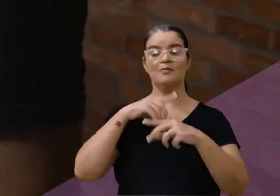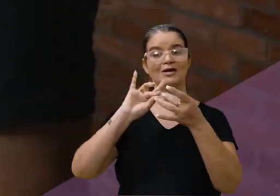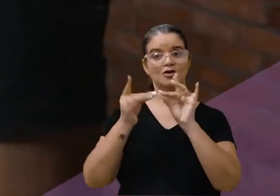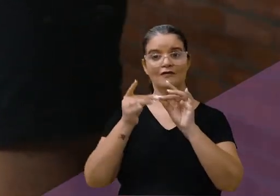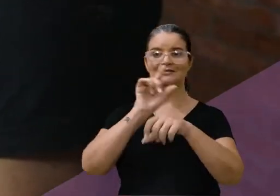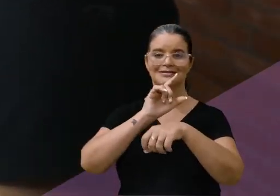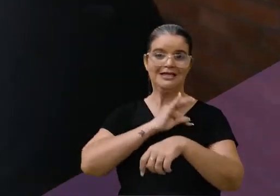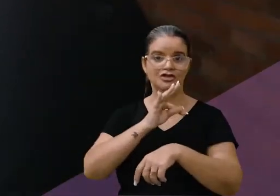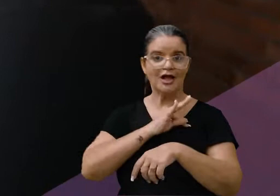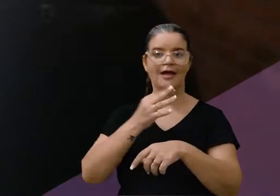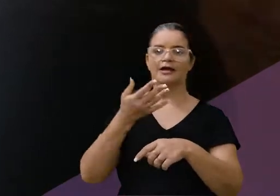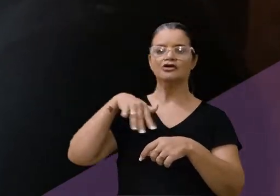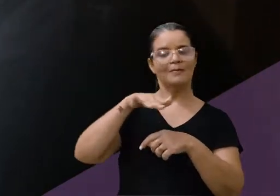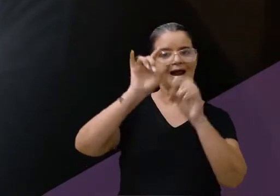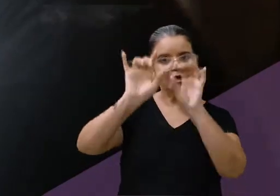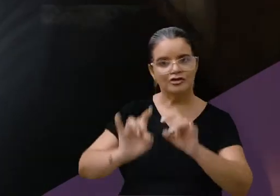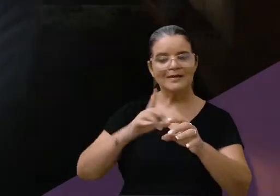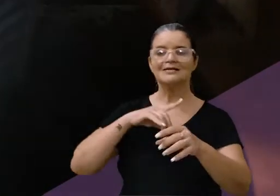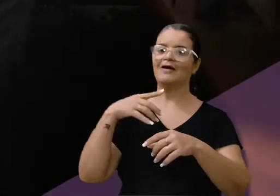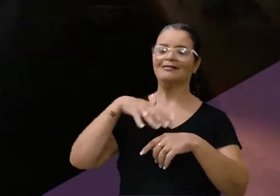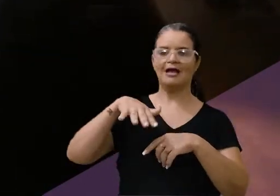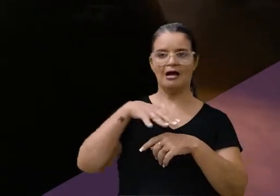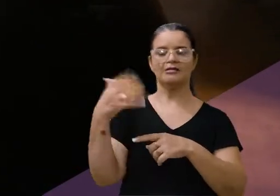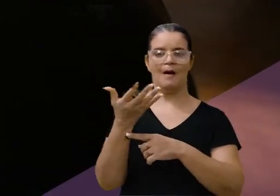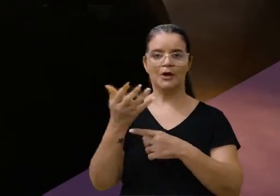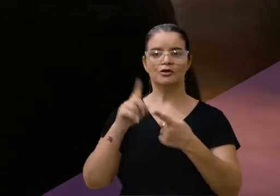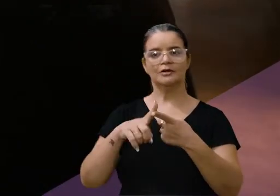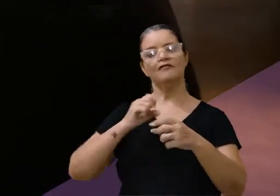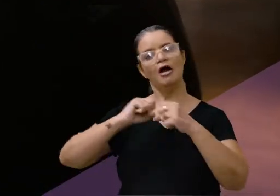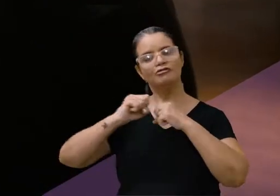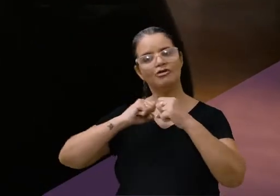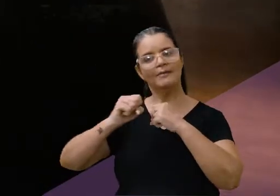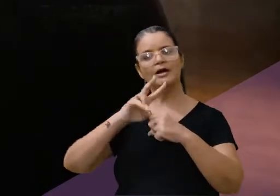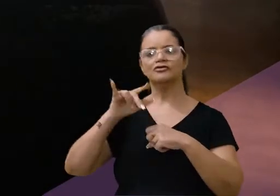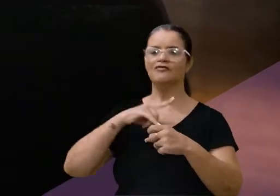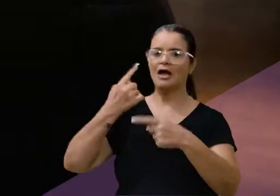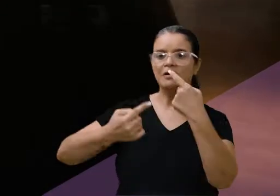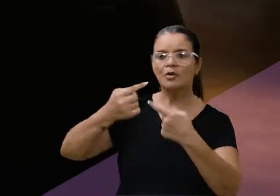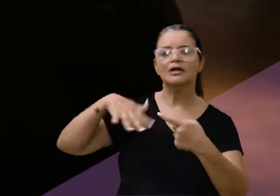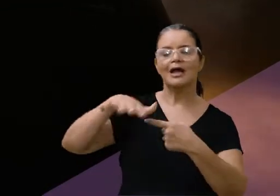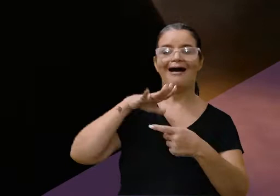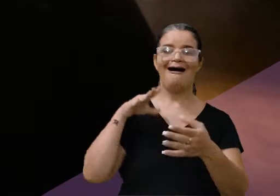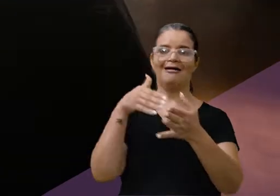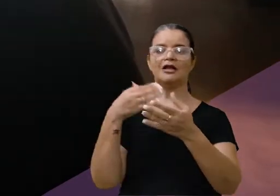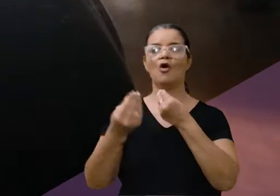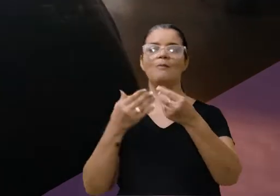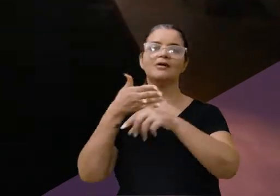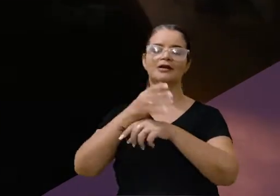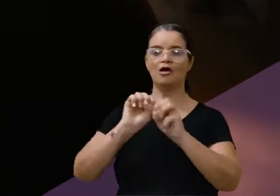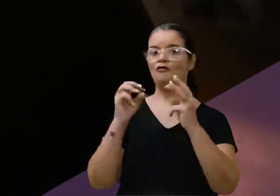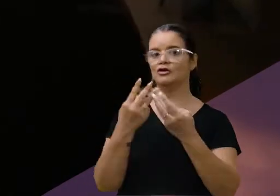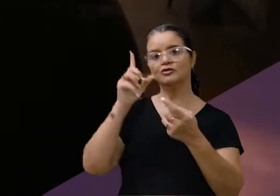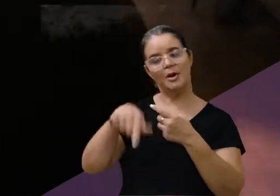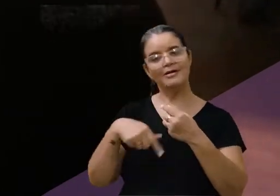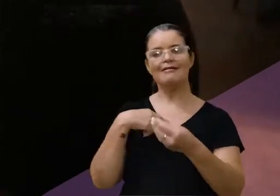oficinas técnicas para a área específica da cadeia produtiva, e os debates eles vão desde política pública até como entrar no festival, né?